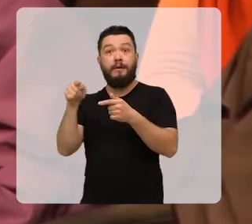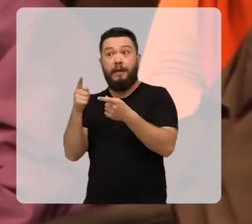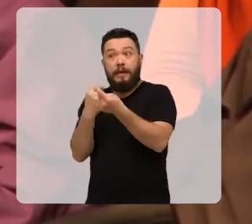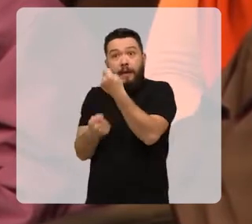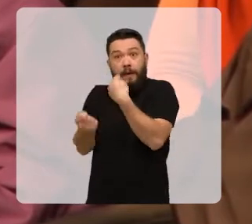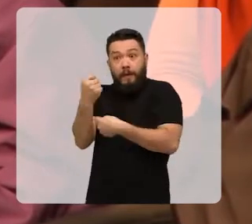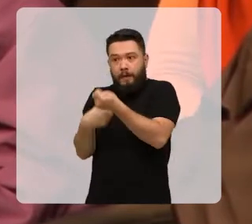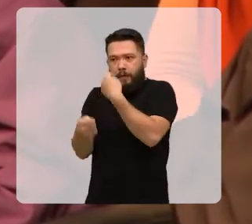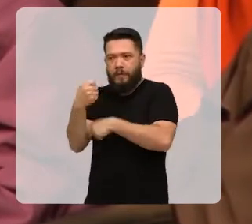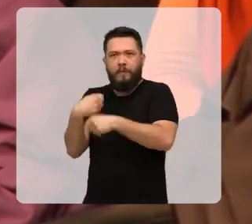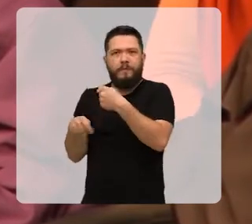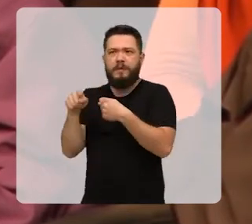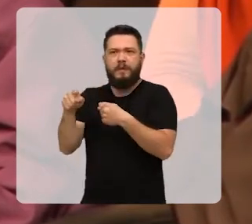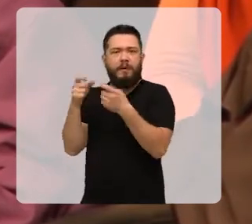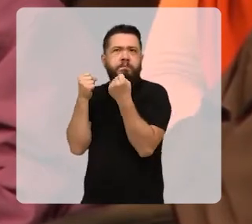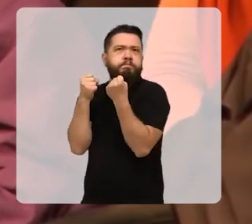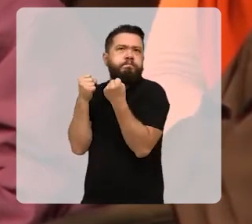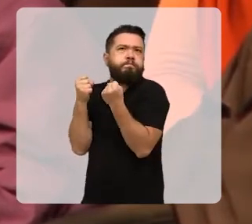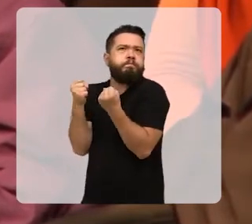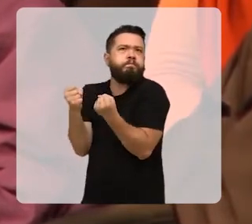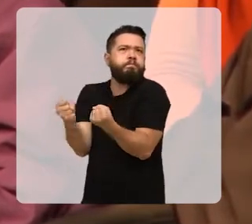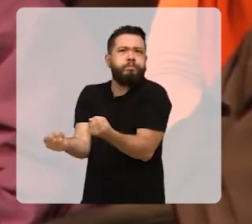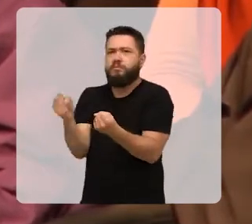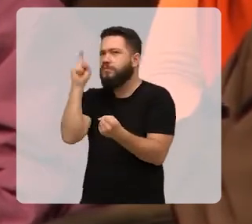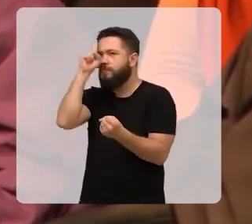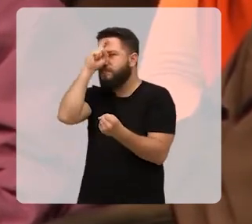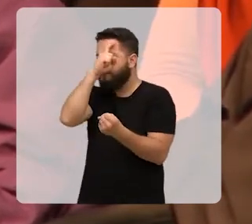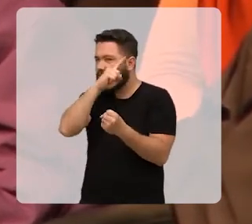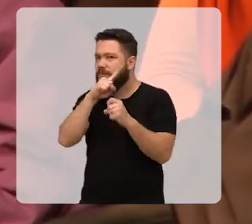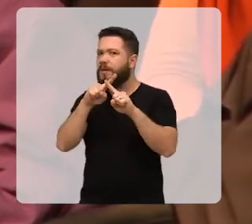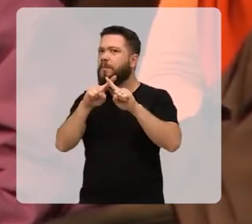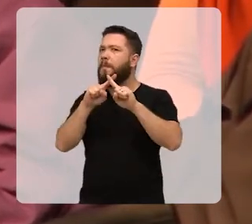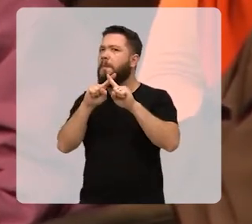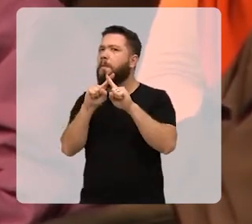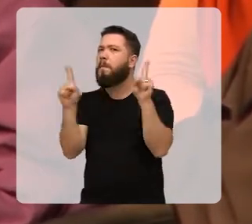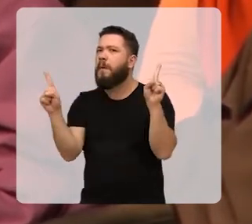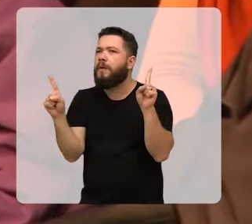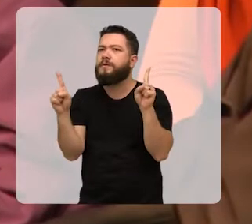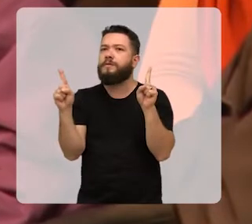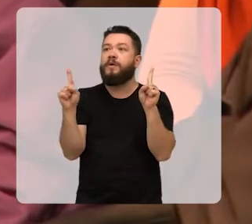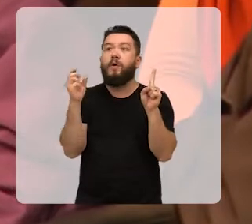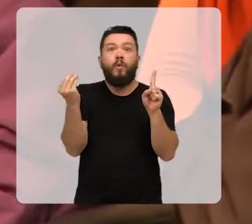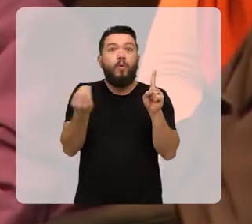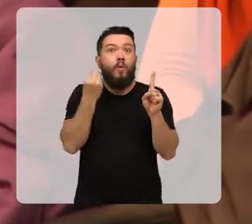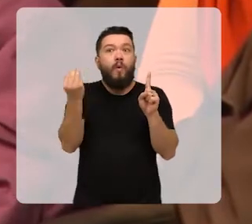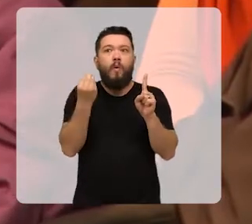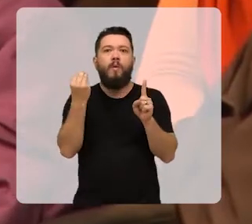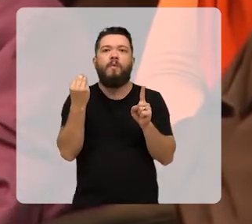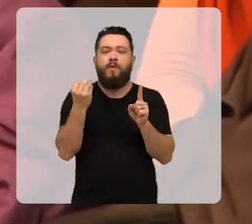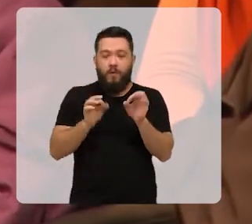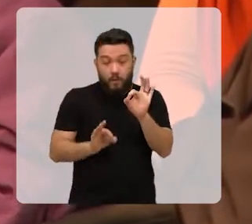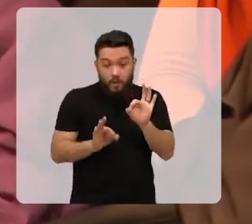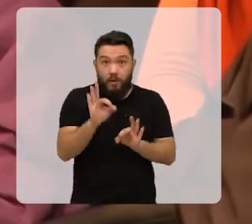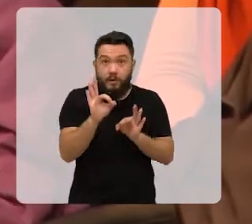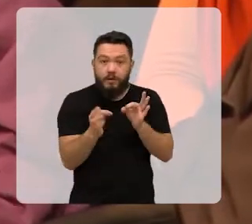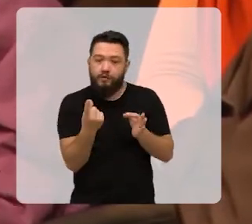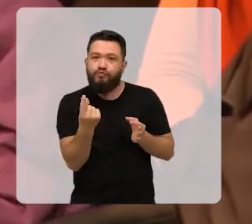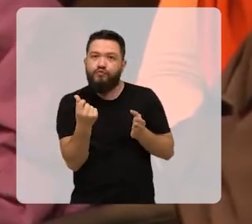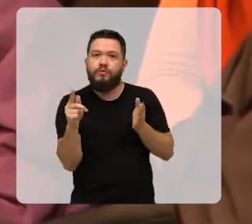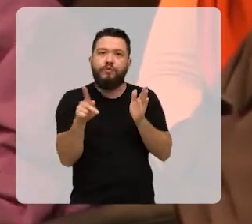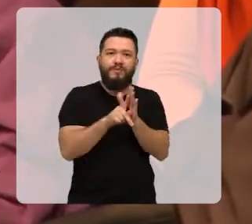que precisava um carinho para levar o dinheiro para fazer suas compras.